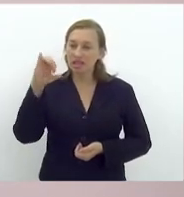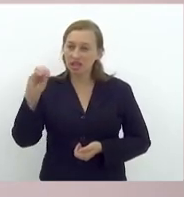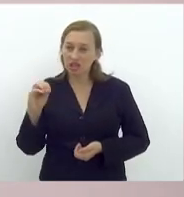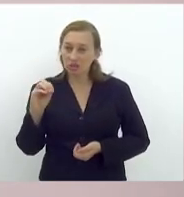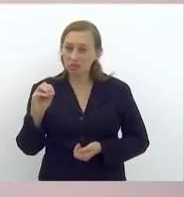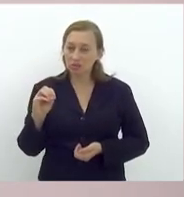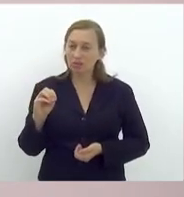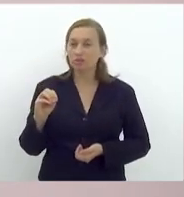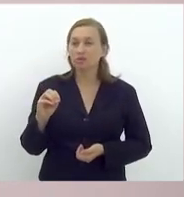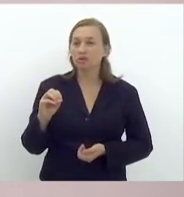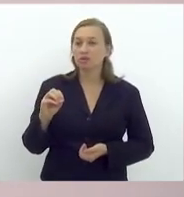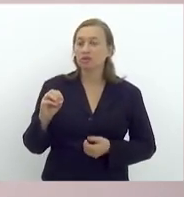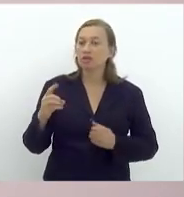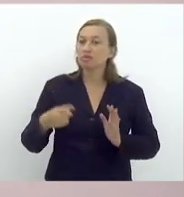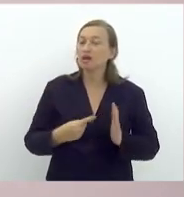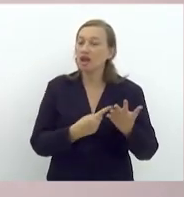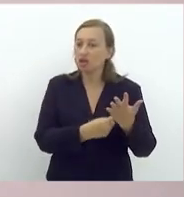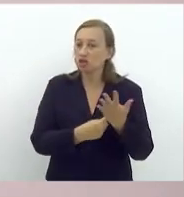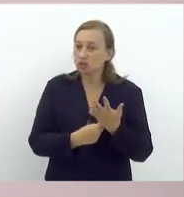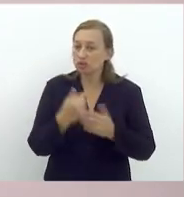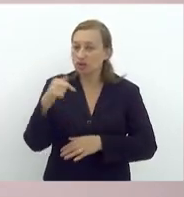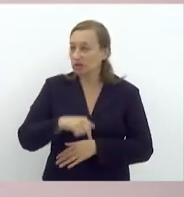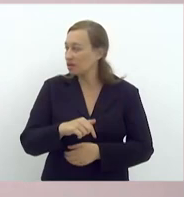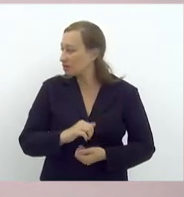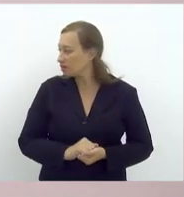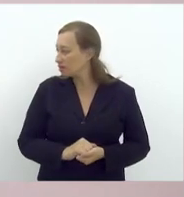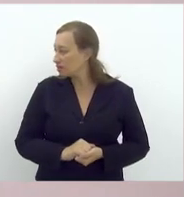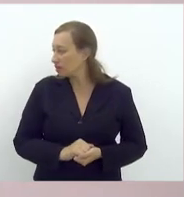que me botou nesse universo do grafite